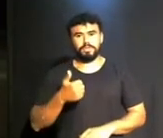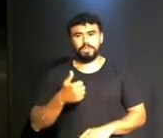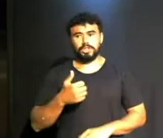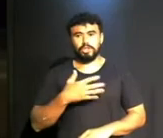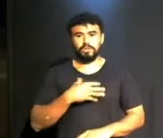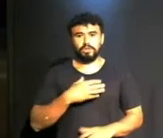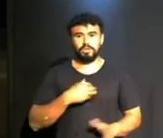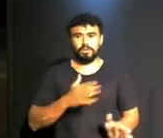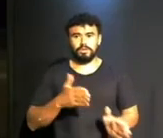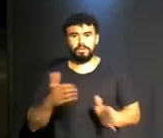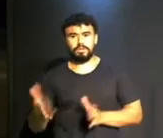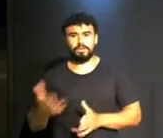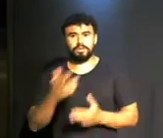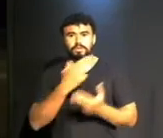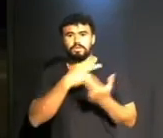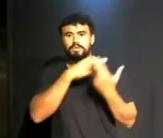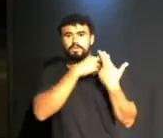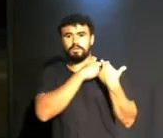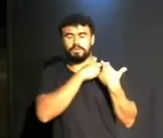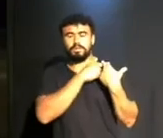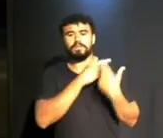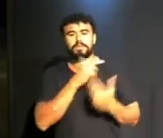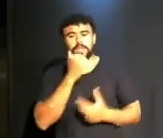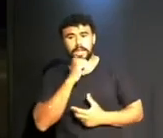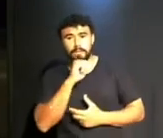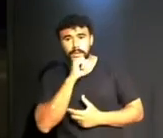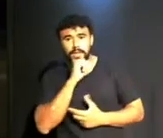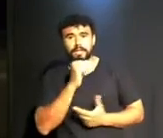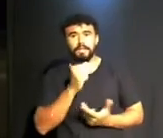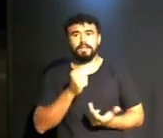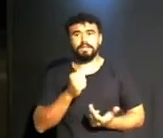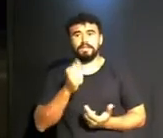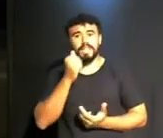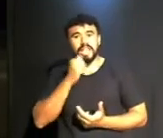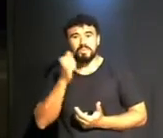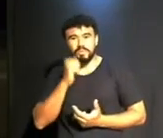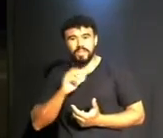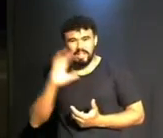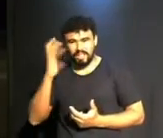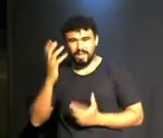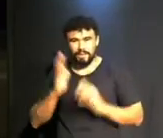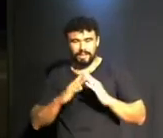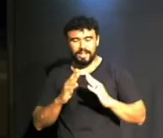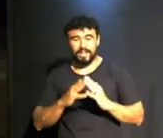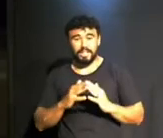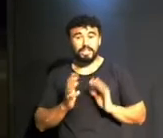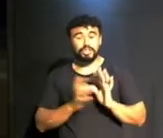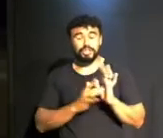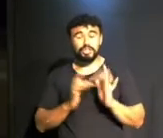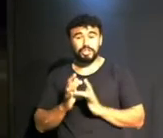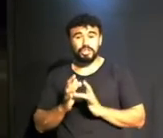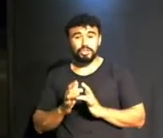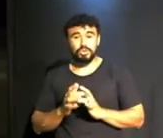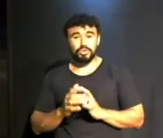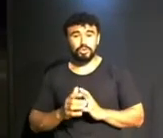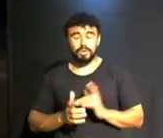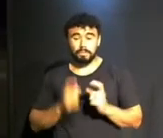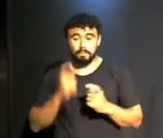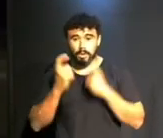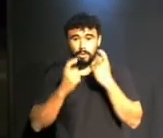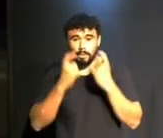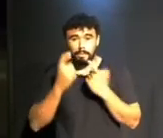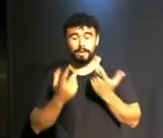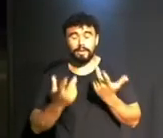para os filhos mais novos a responsabilidade da mãe e das mulheres da casa e Jesus ali estava então